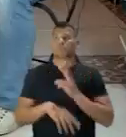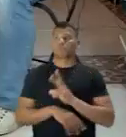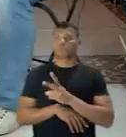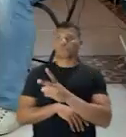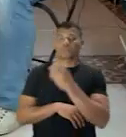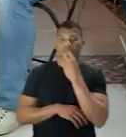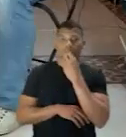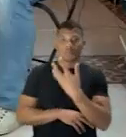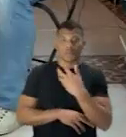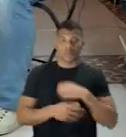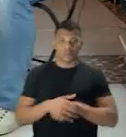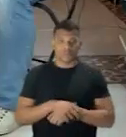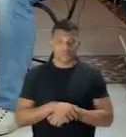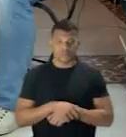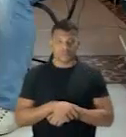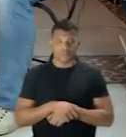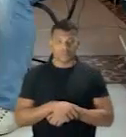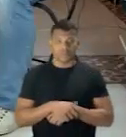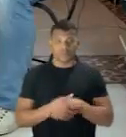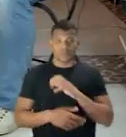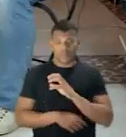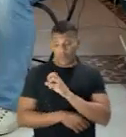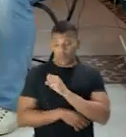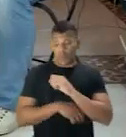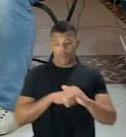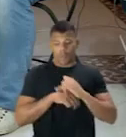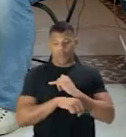Malandro não morre de mal de amor.